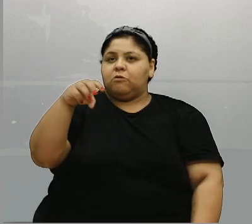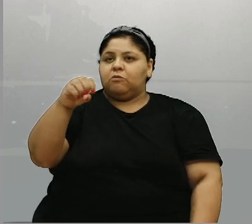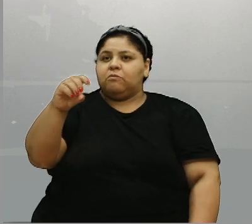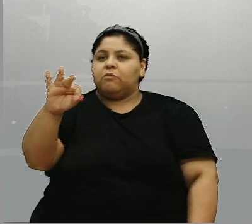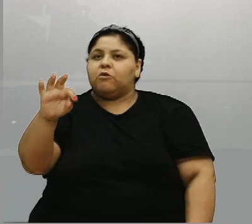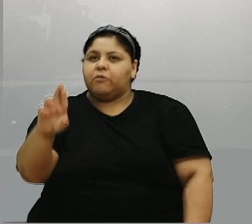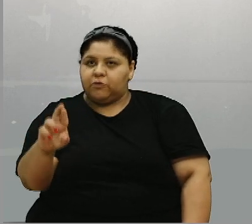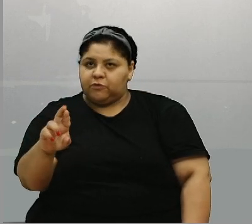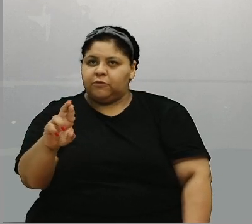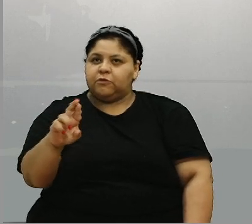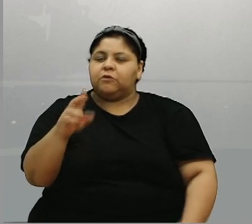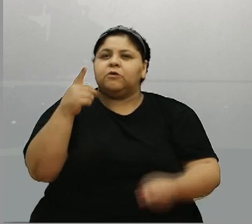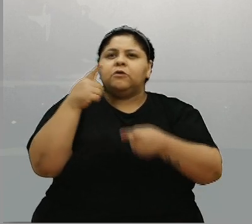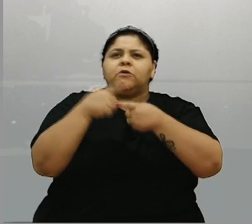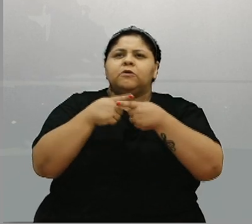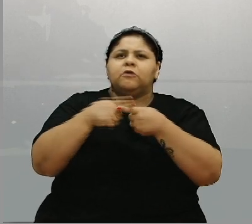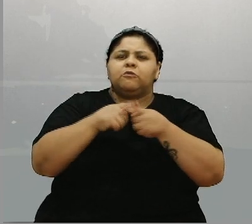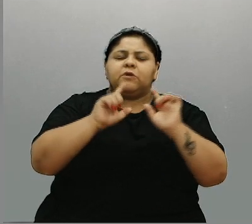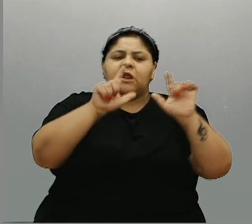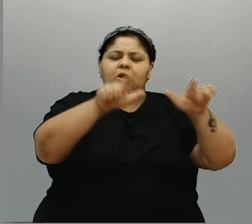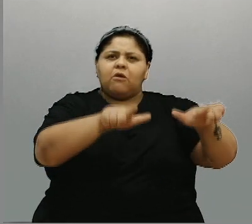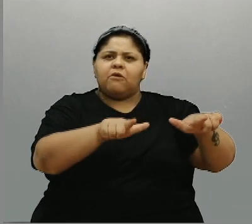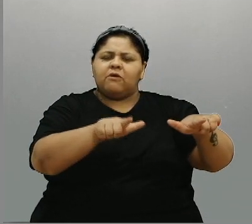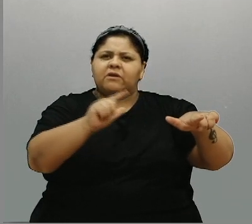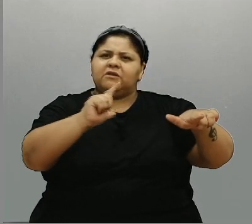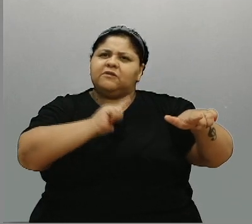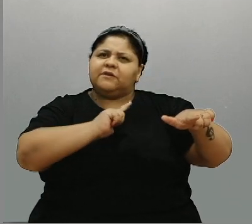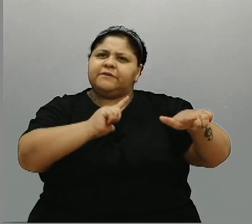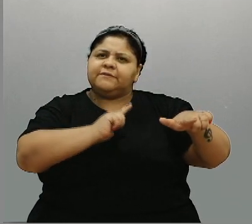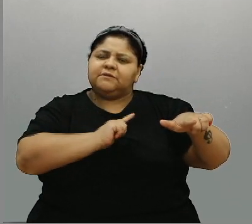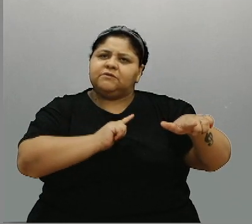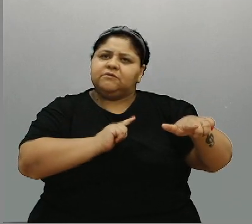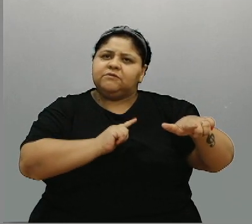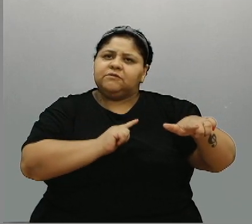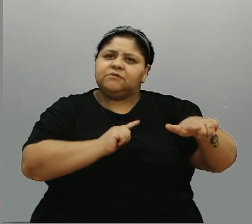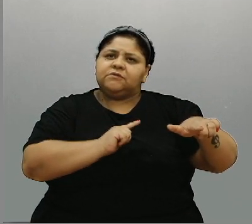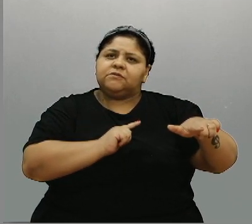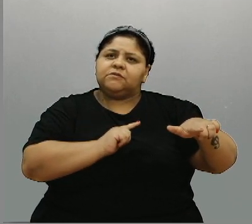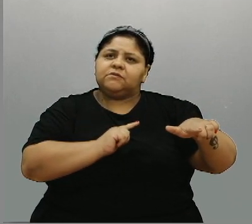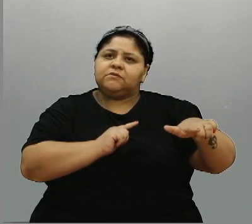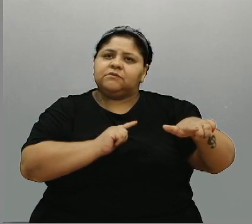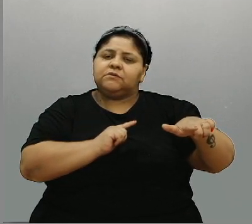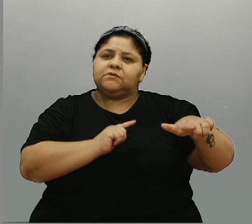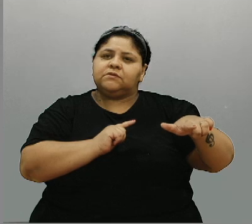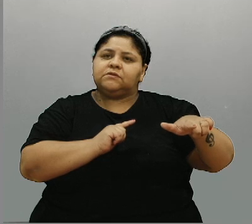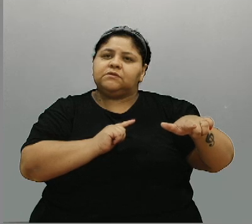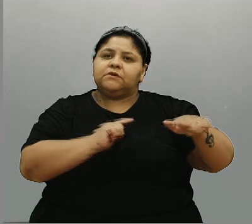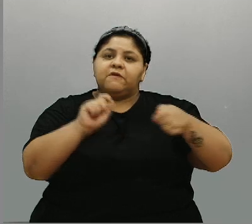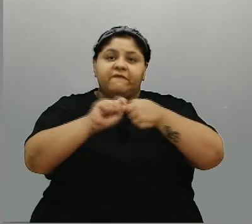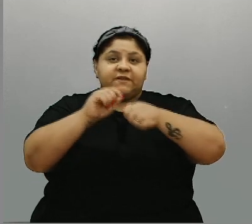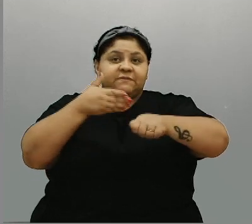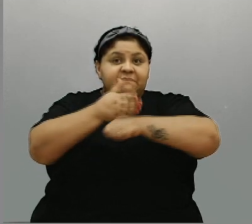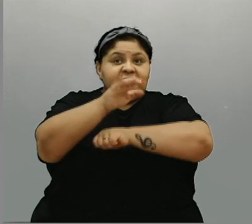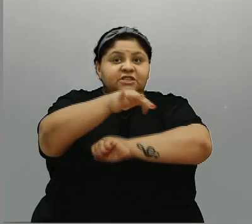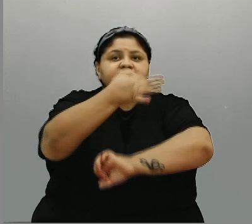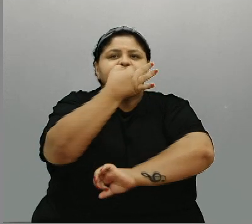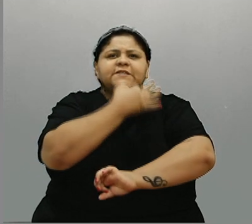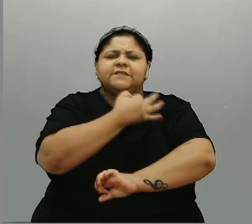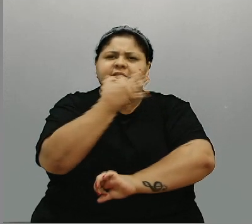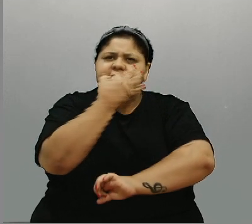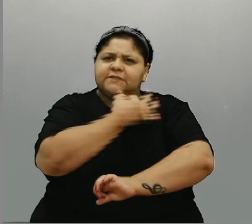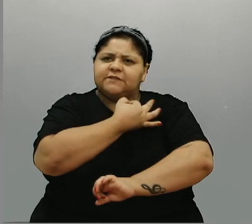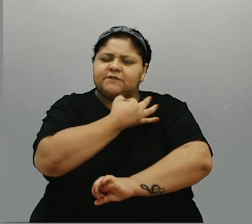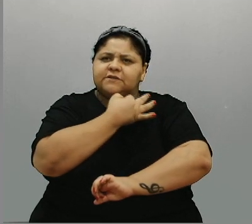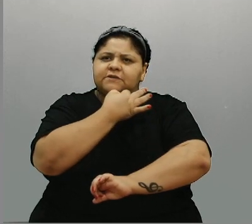de um espaço que tem, e é patrimônio da nossa cidade, vereador Felipe, o senhor, que